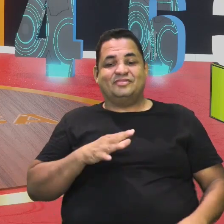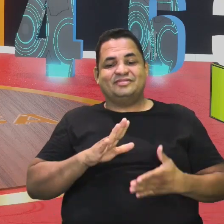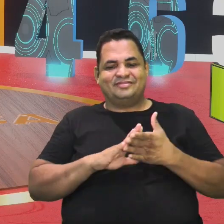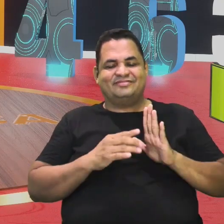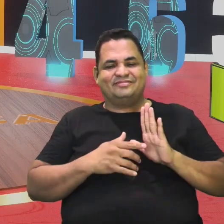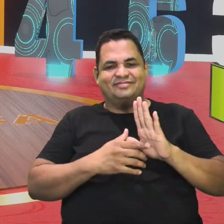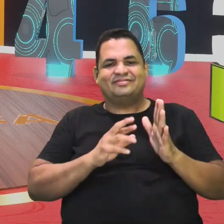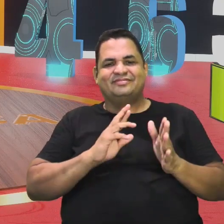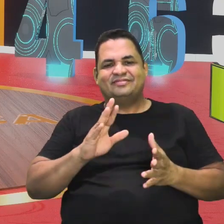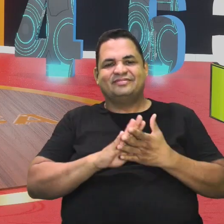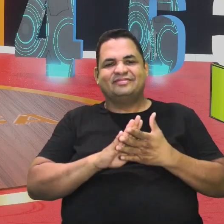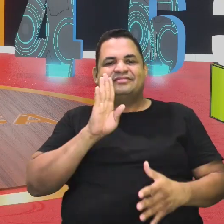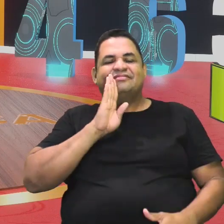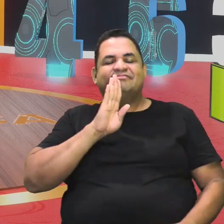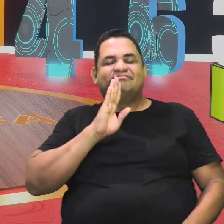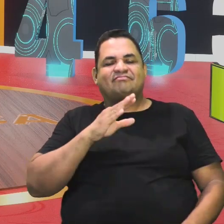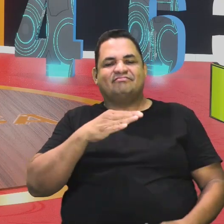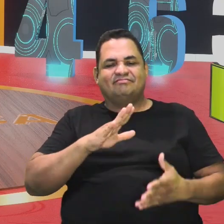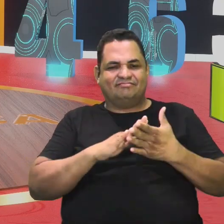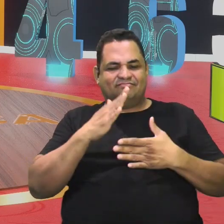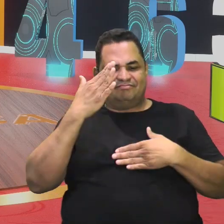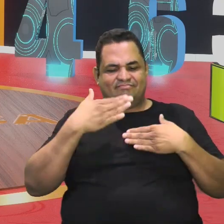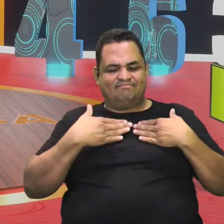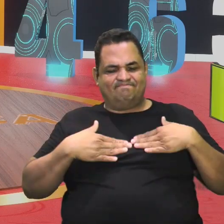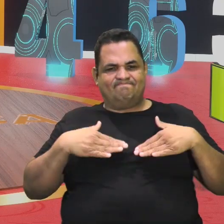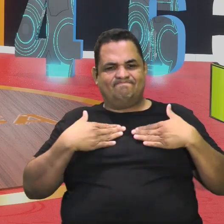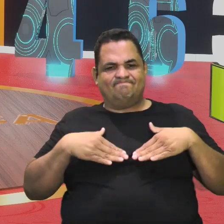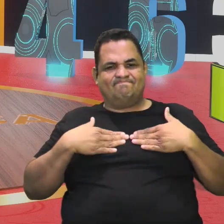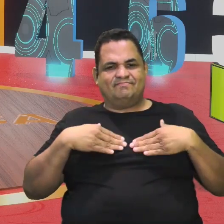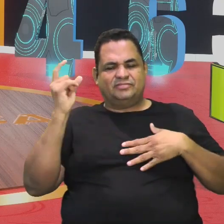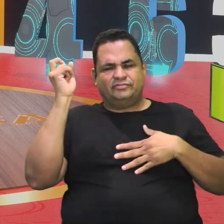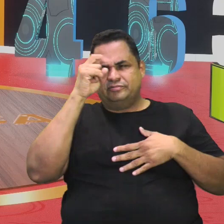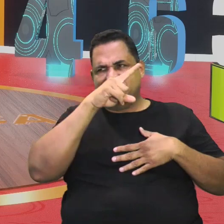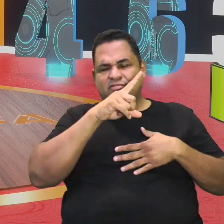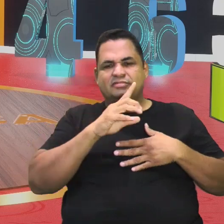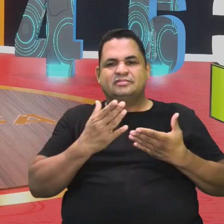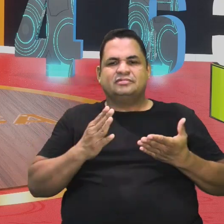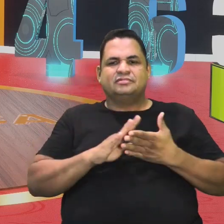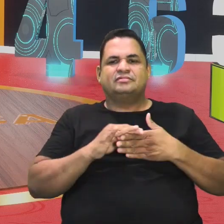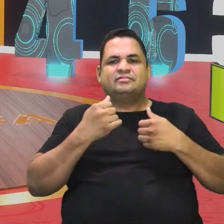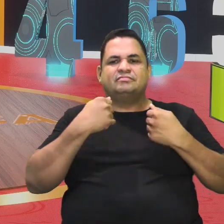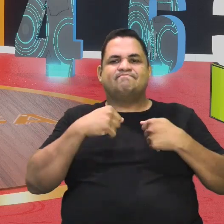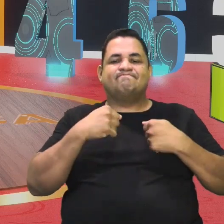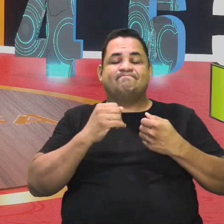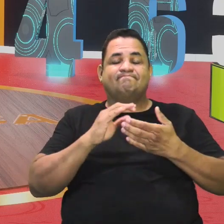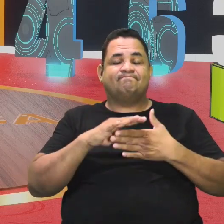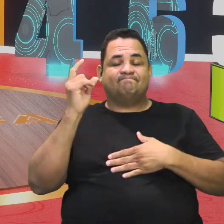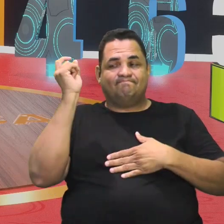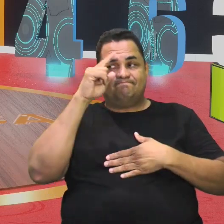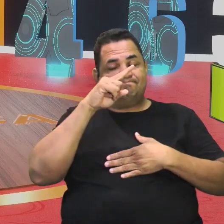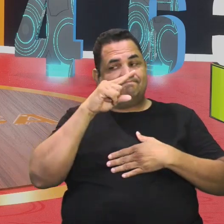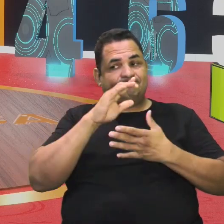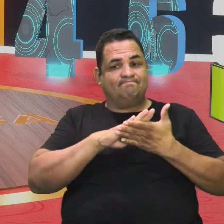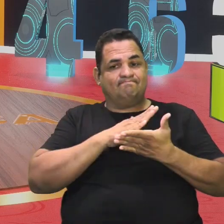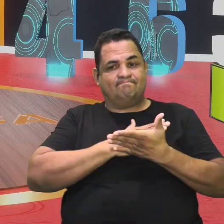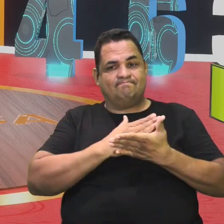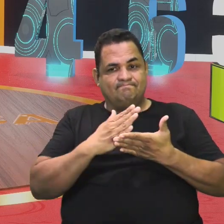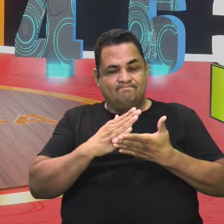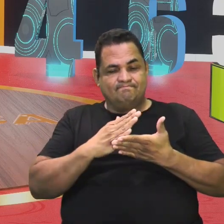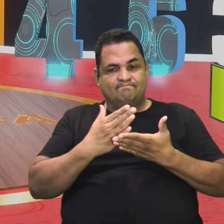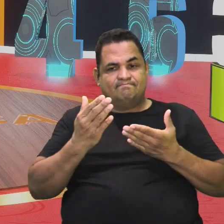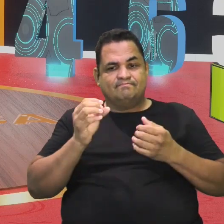Mas e aí, a aula, vocês acharam tranquila? Foi meio pesado? Né? Poderia ter sido pesada se nós começássemos